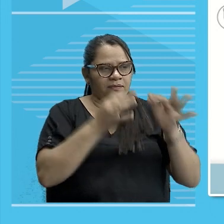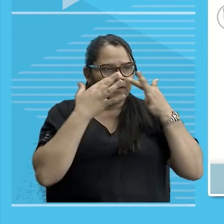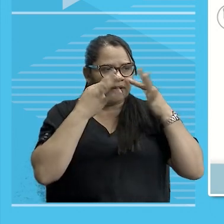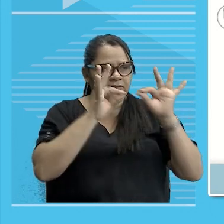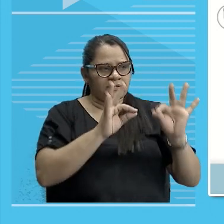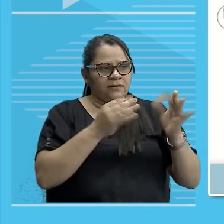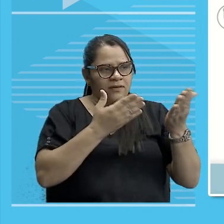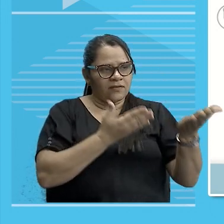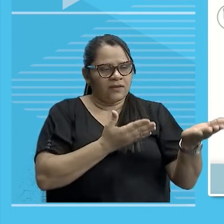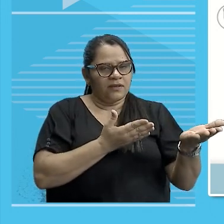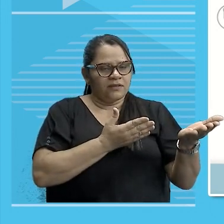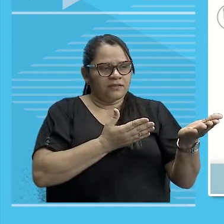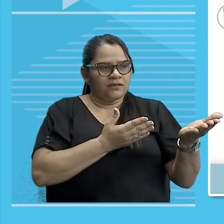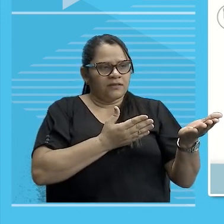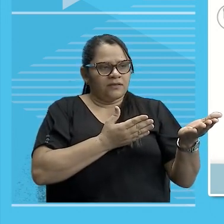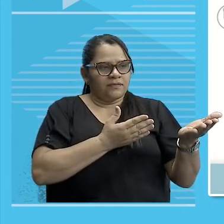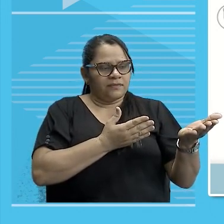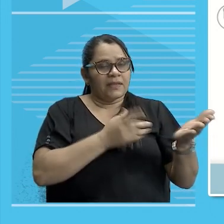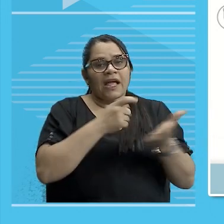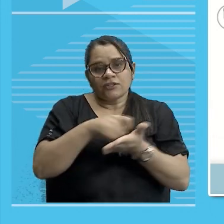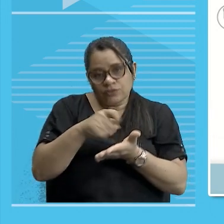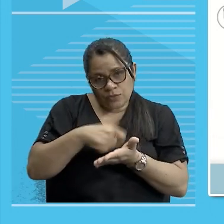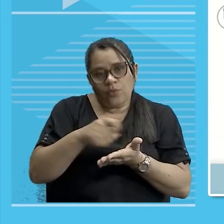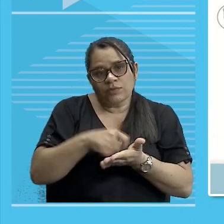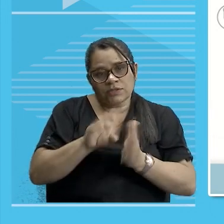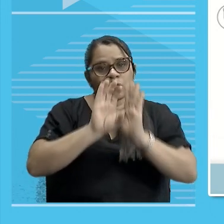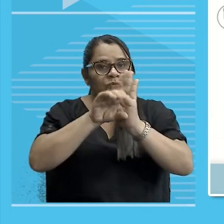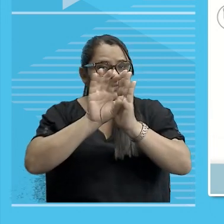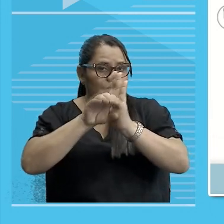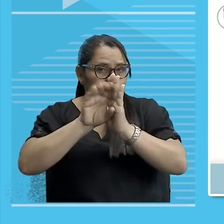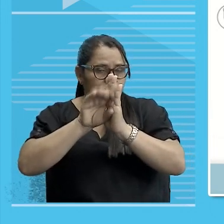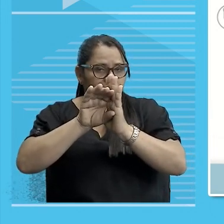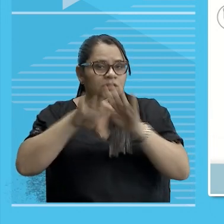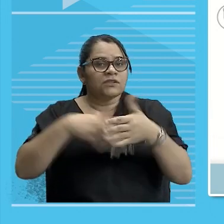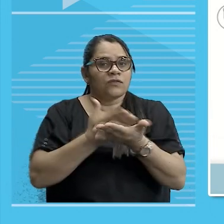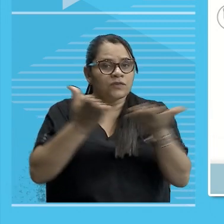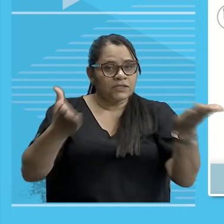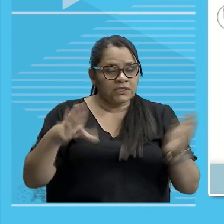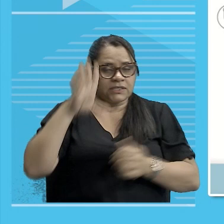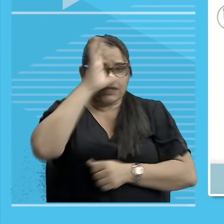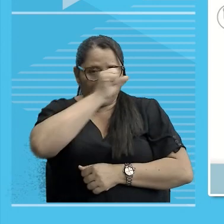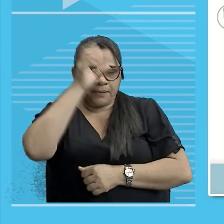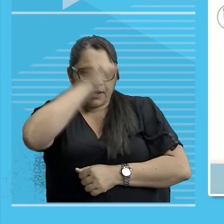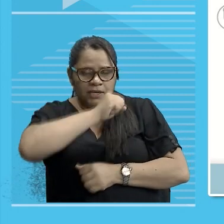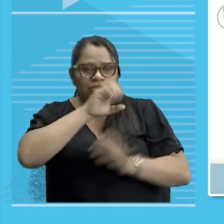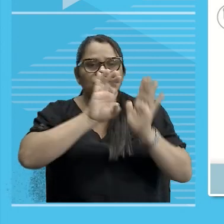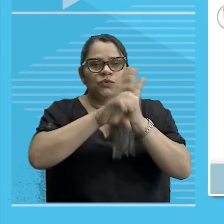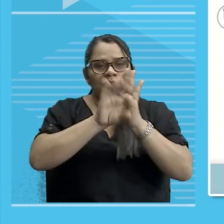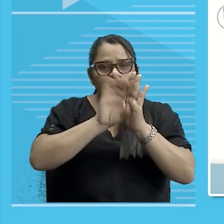ó conceito você já tá aprendendo o conceito um